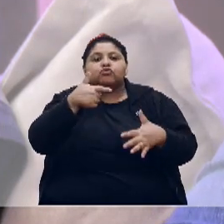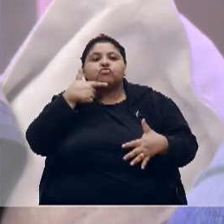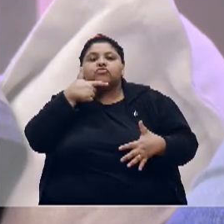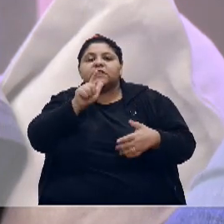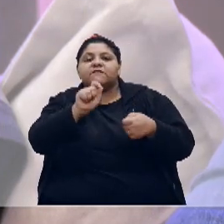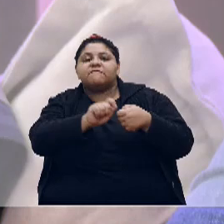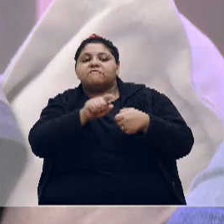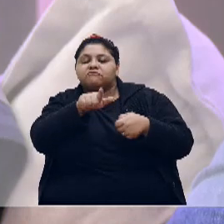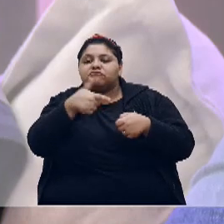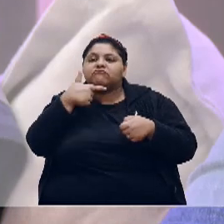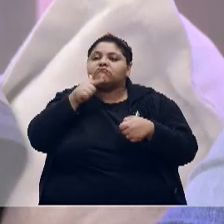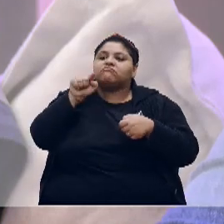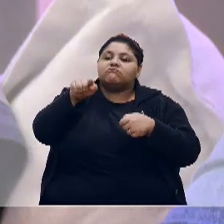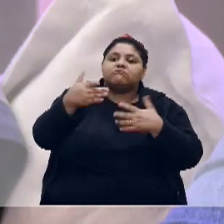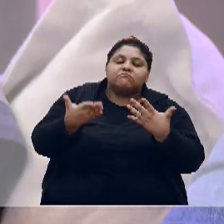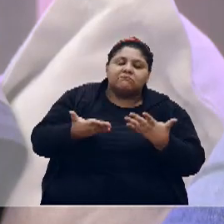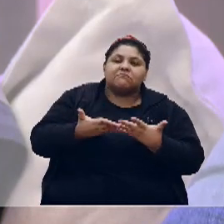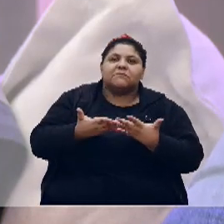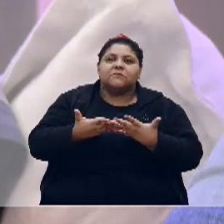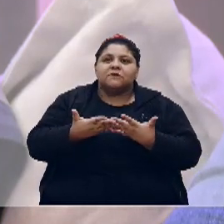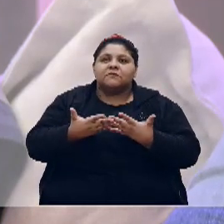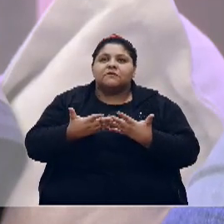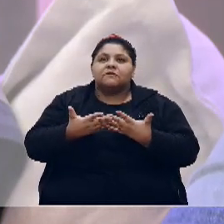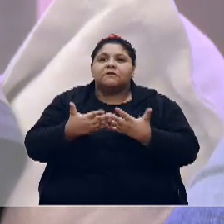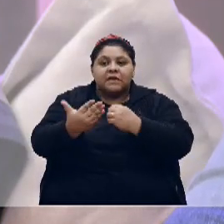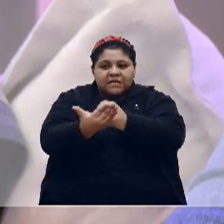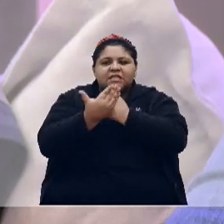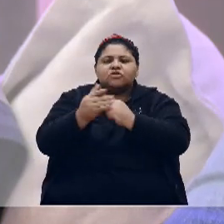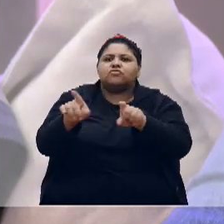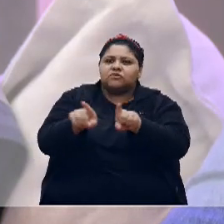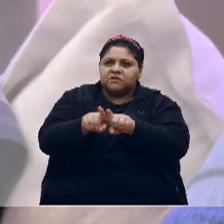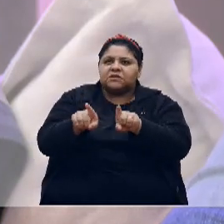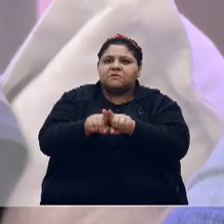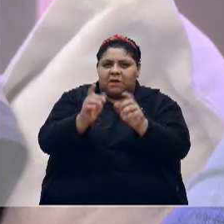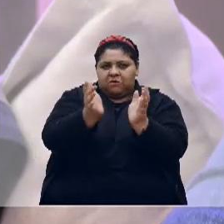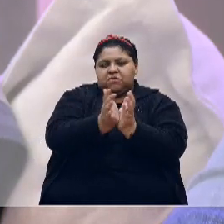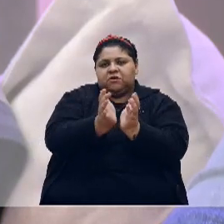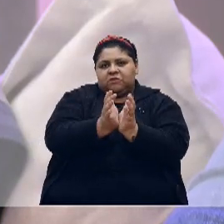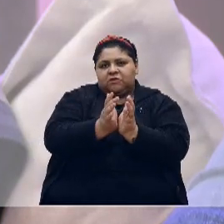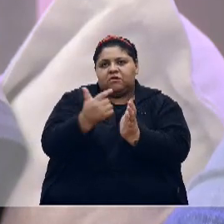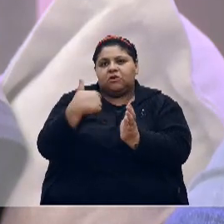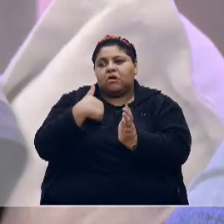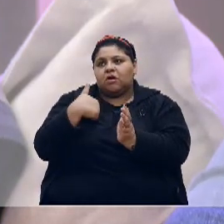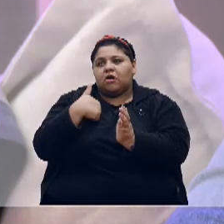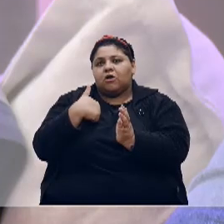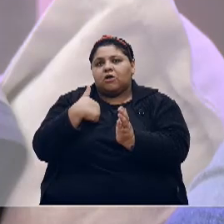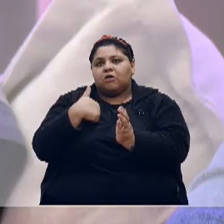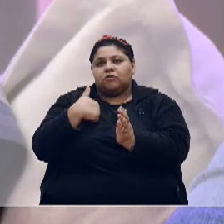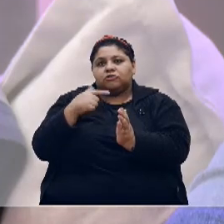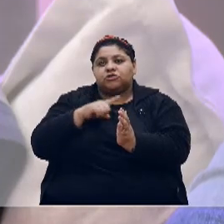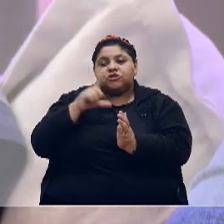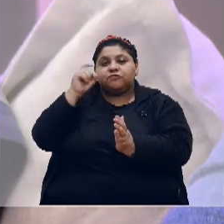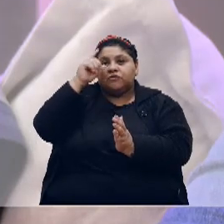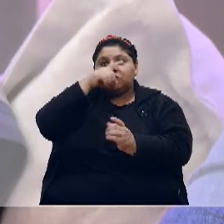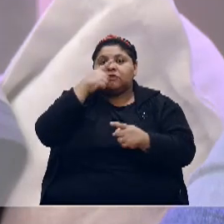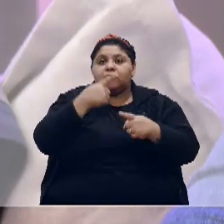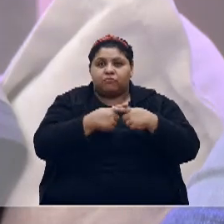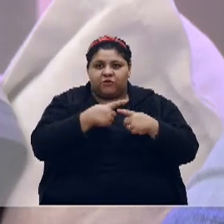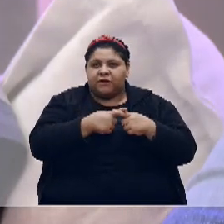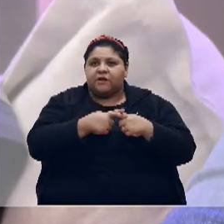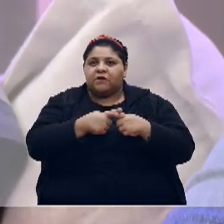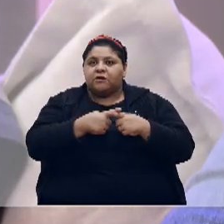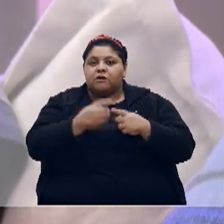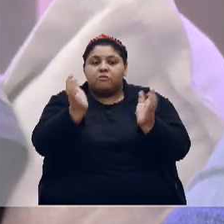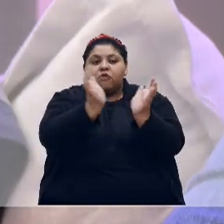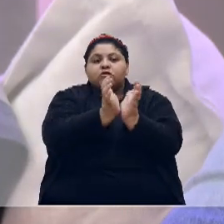isso, tu consegue fazer aquilo. Eles ajudam muito também, sabe, os colegas. Eu não tive muita dificuldade por causa disso, sabe? Eles